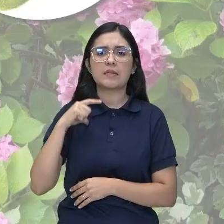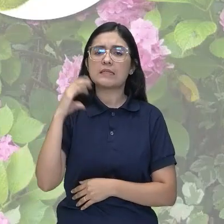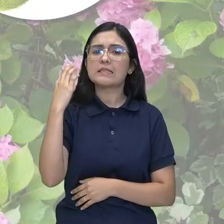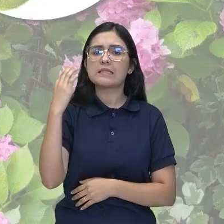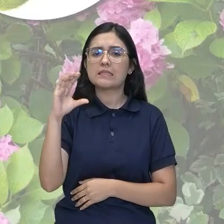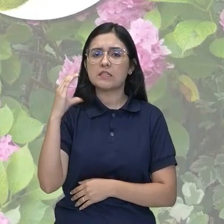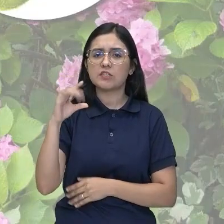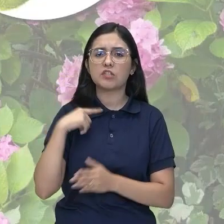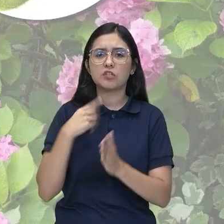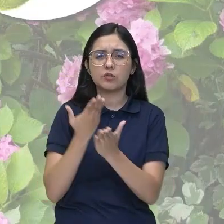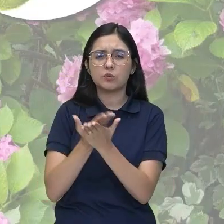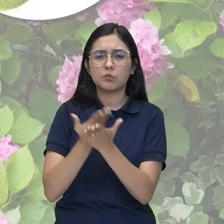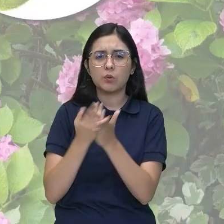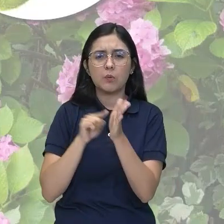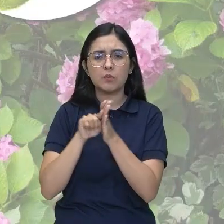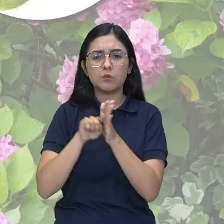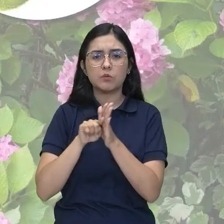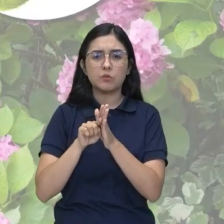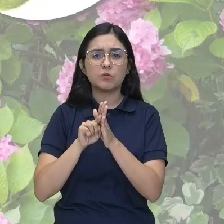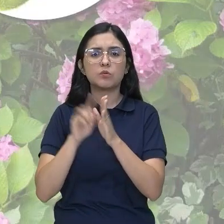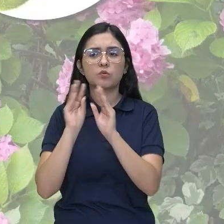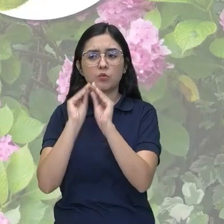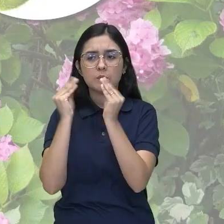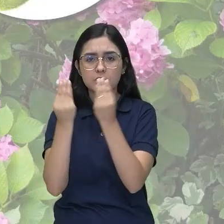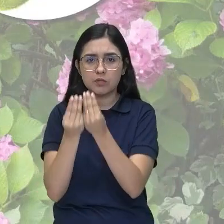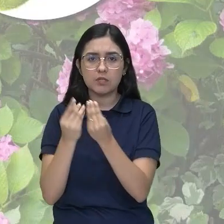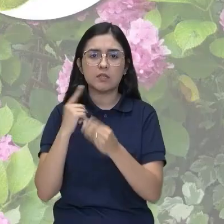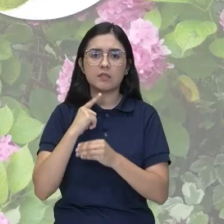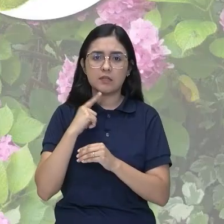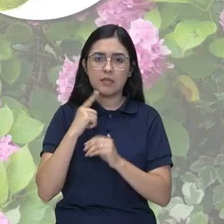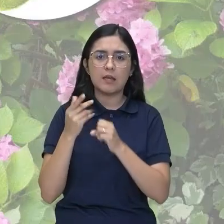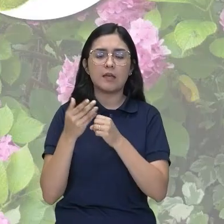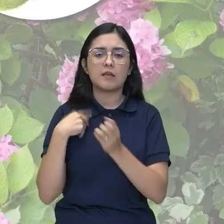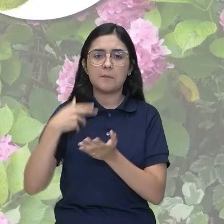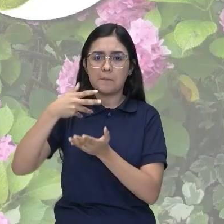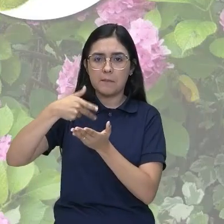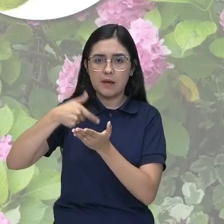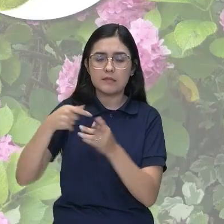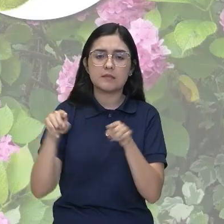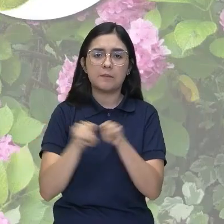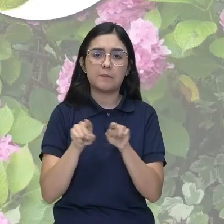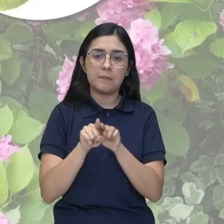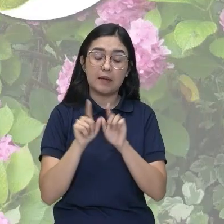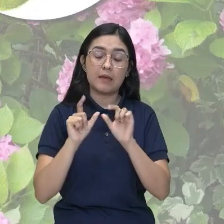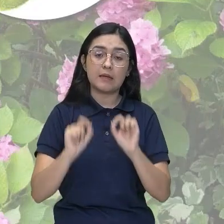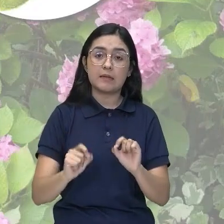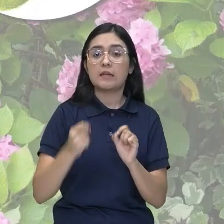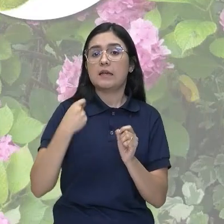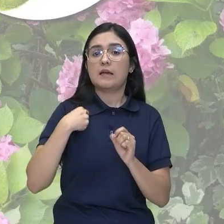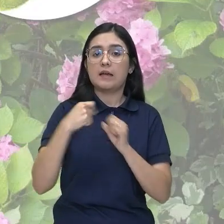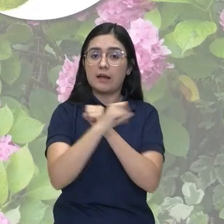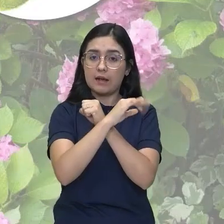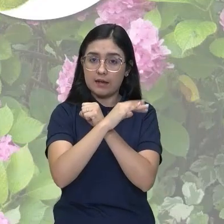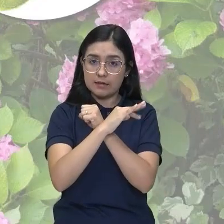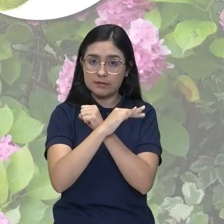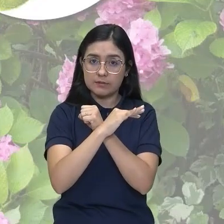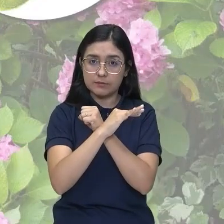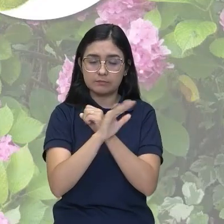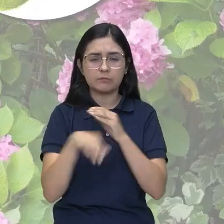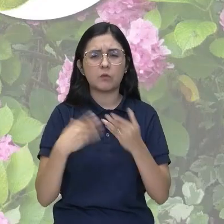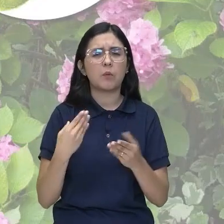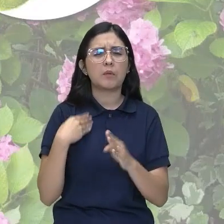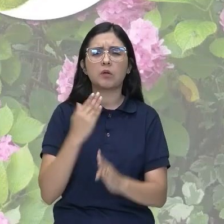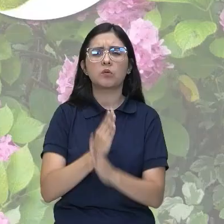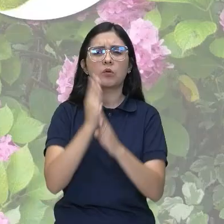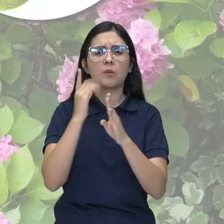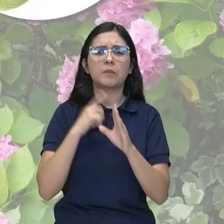estudou substâncias que têm caráter ácidos e bases. Vamos ver o que ele encontrou, né, para definir o